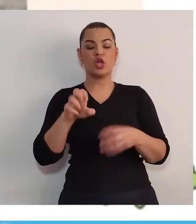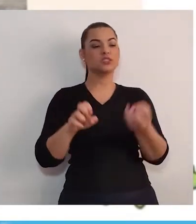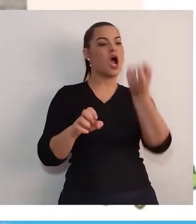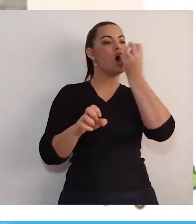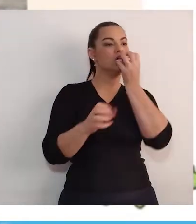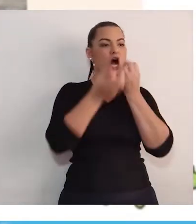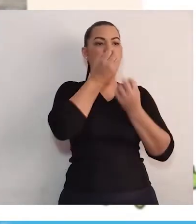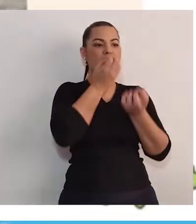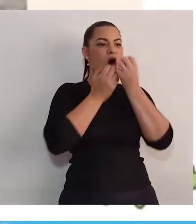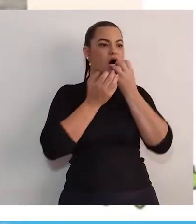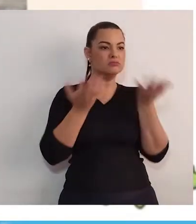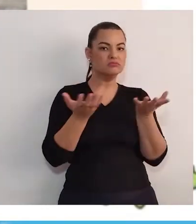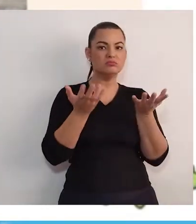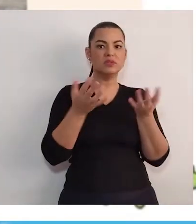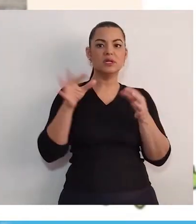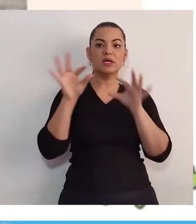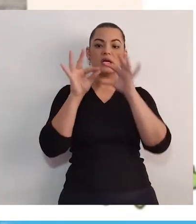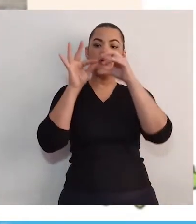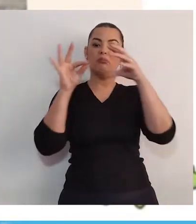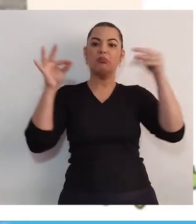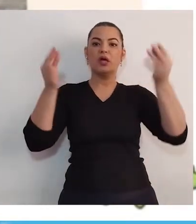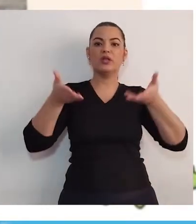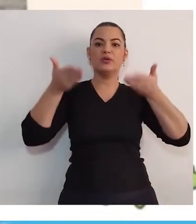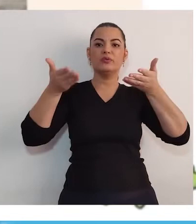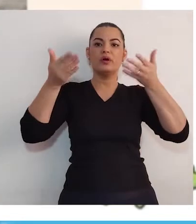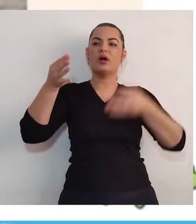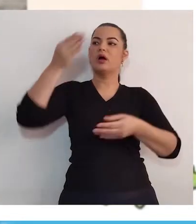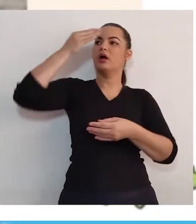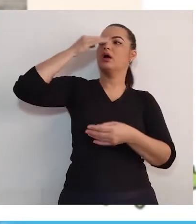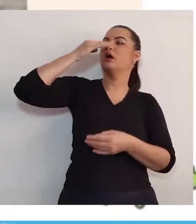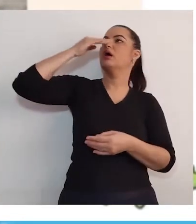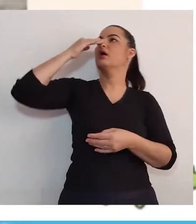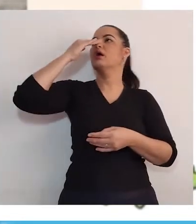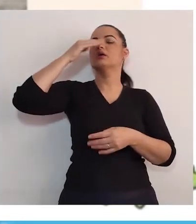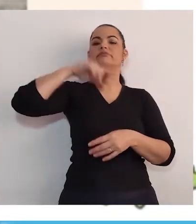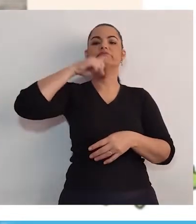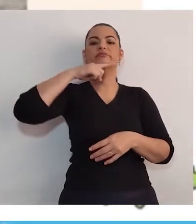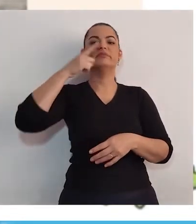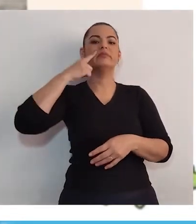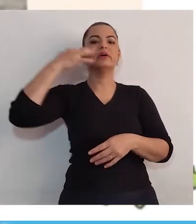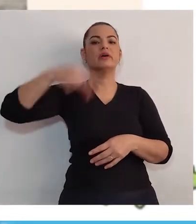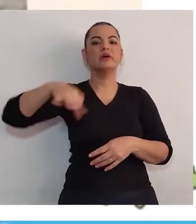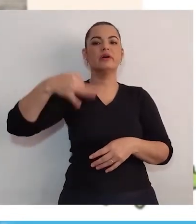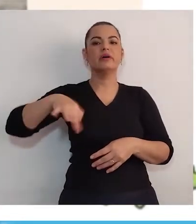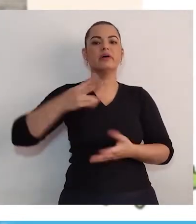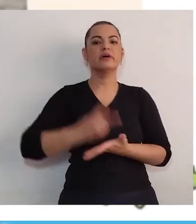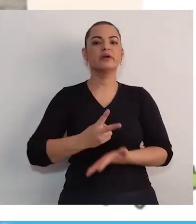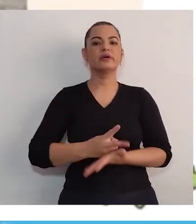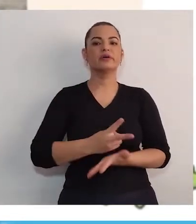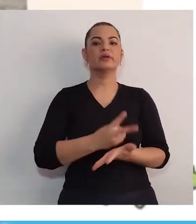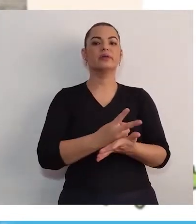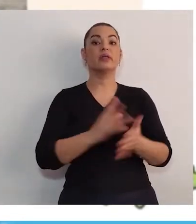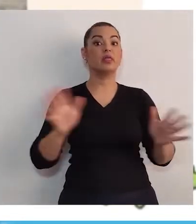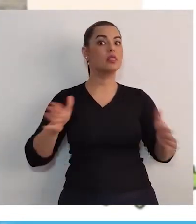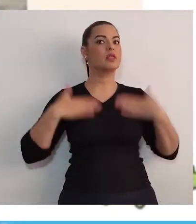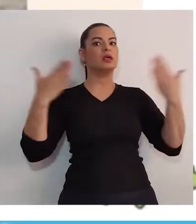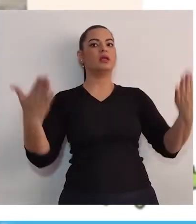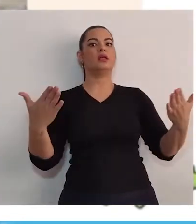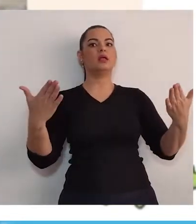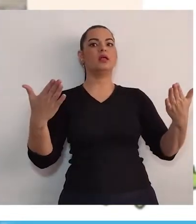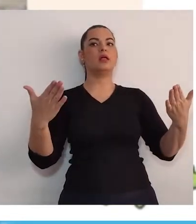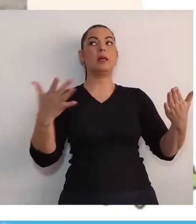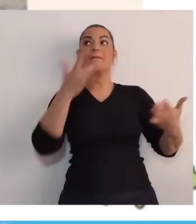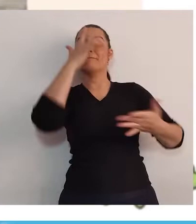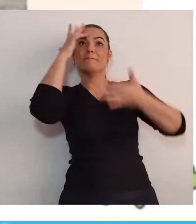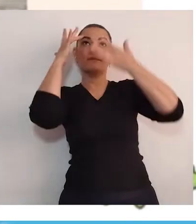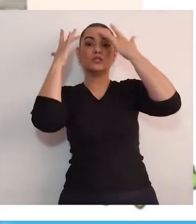dente ainda doía. De repente, sem dar tempo de ninguém mais